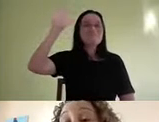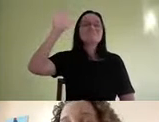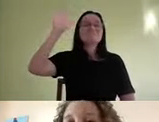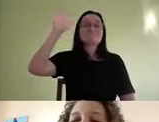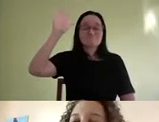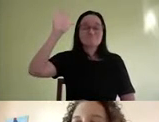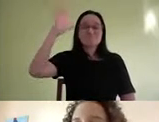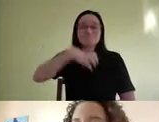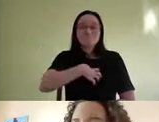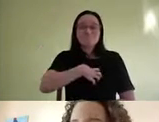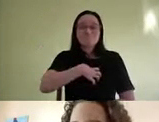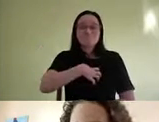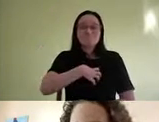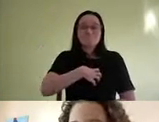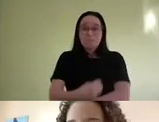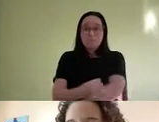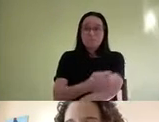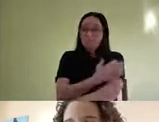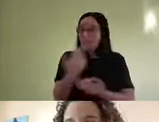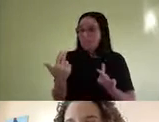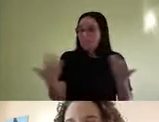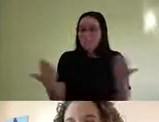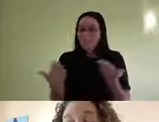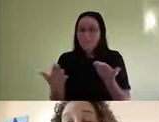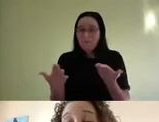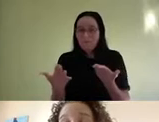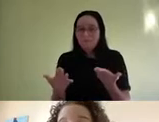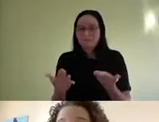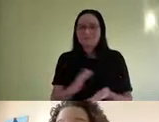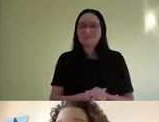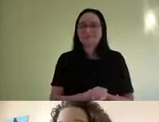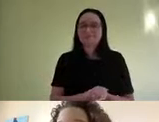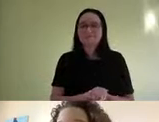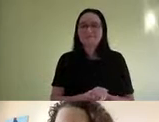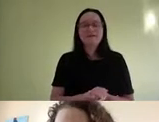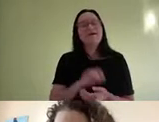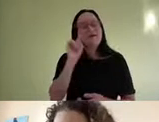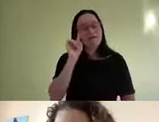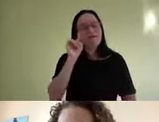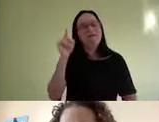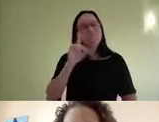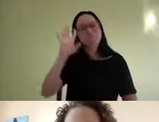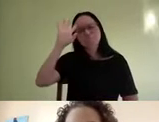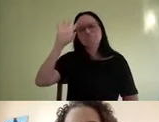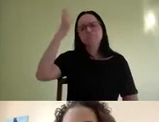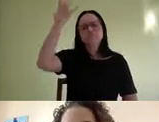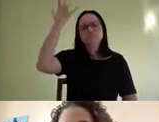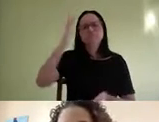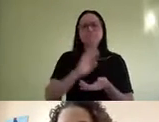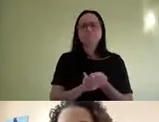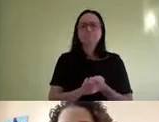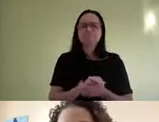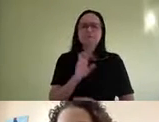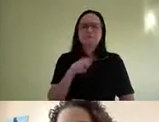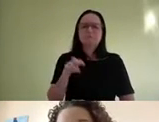o mesmo frio na barriga que eu estou sentindo hoje, conversando aqui com vocês, quando eu resolvi fazer essa aventura e foi